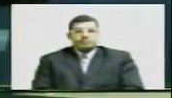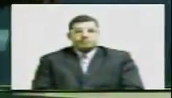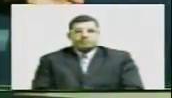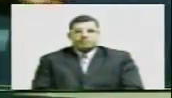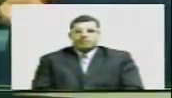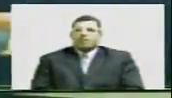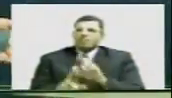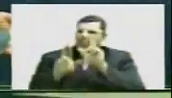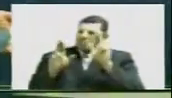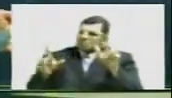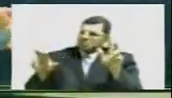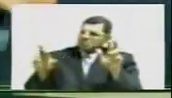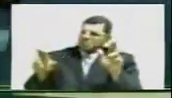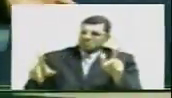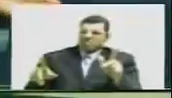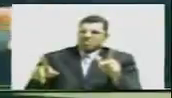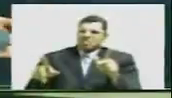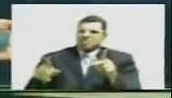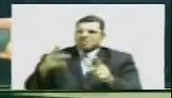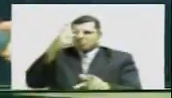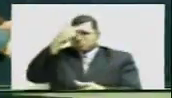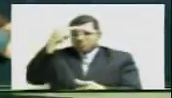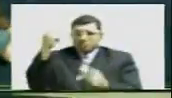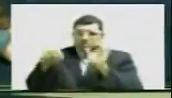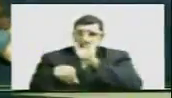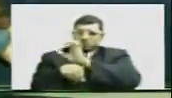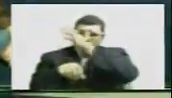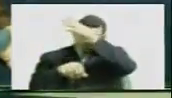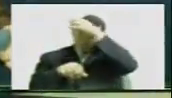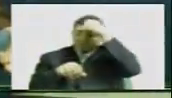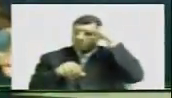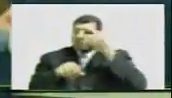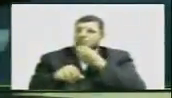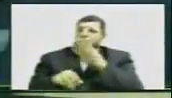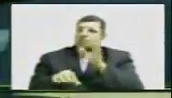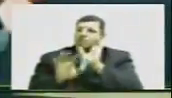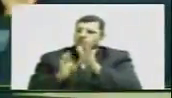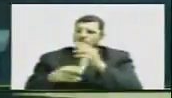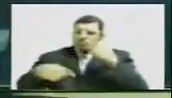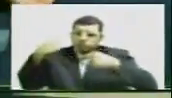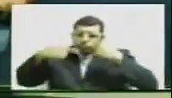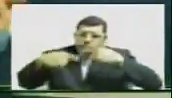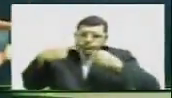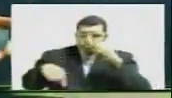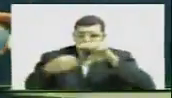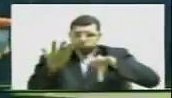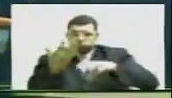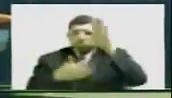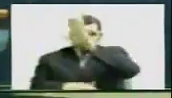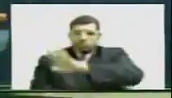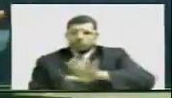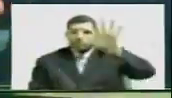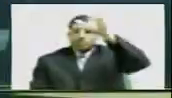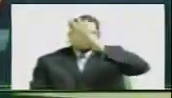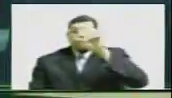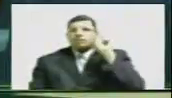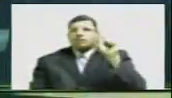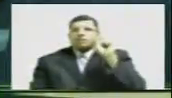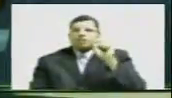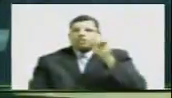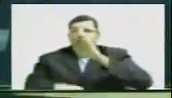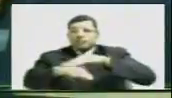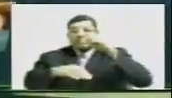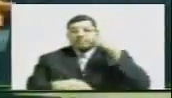É de causar espécie isso ao povo do estado do Amazonas. Está em discussão no Congresso Nacional o que há